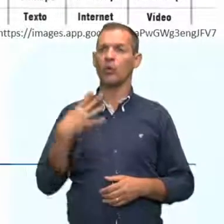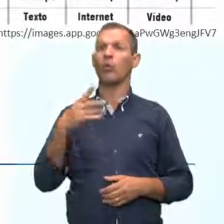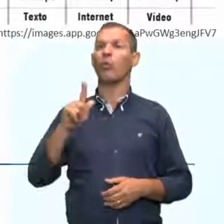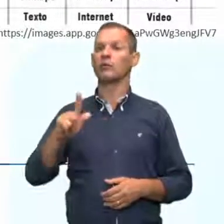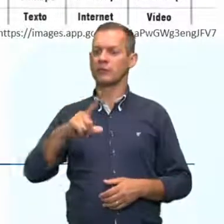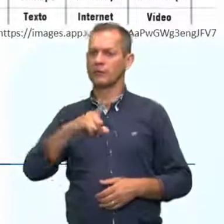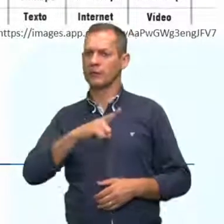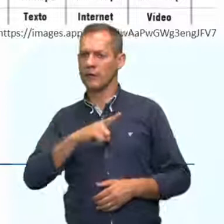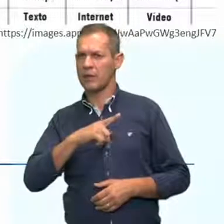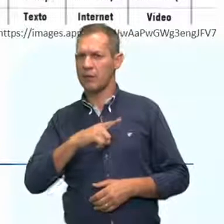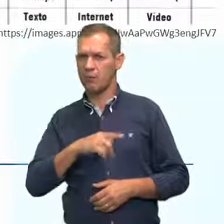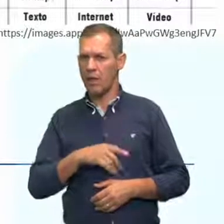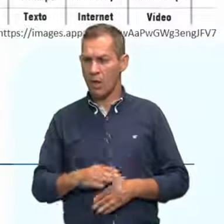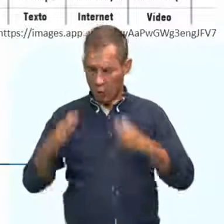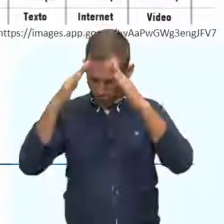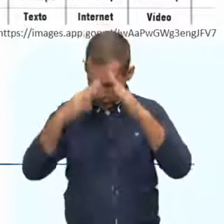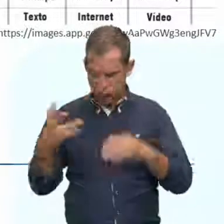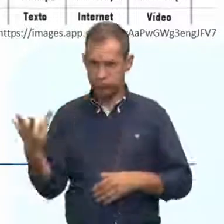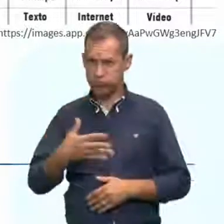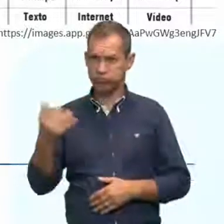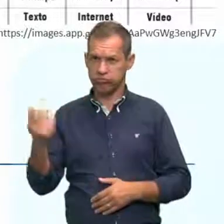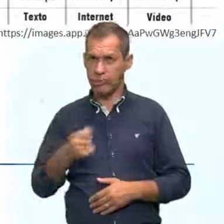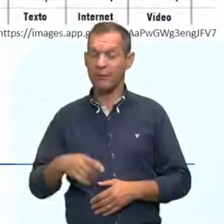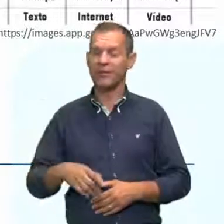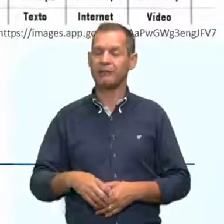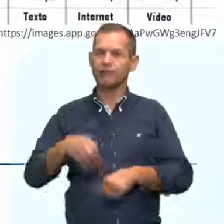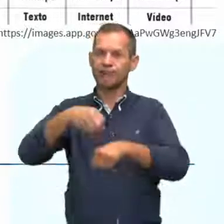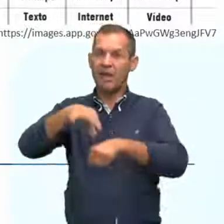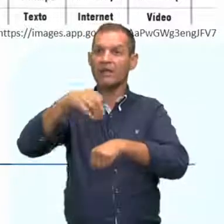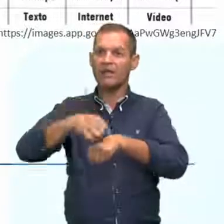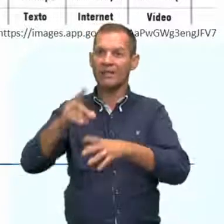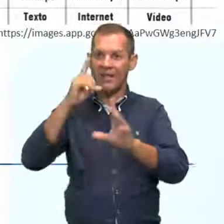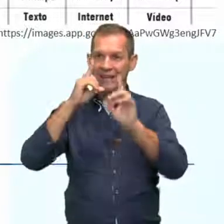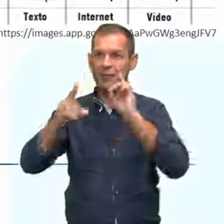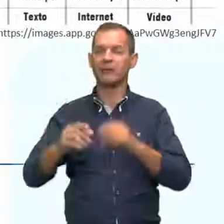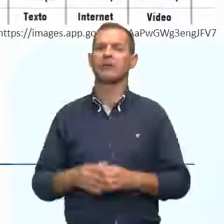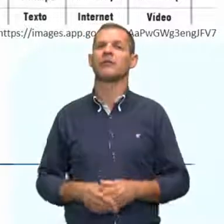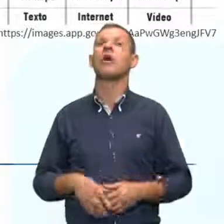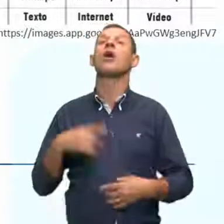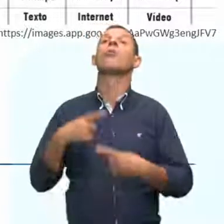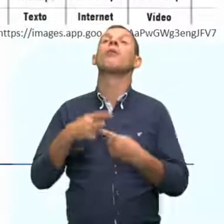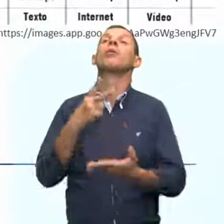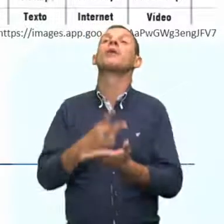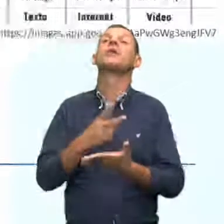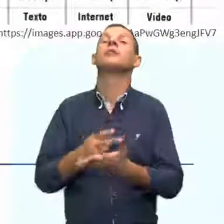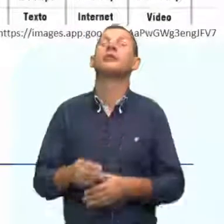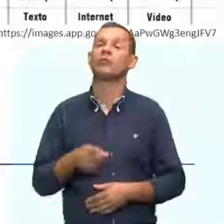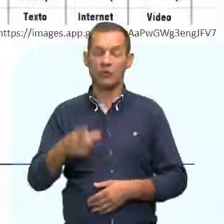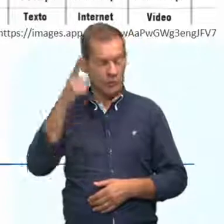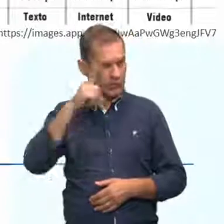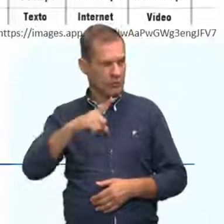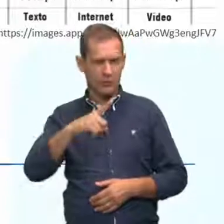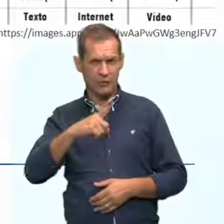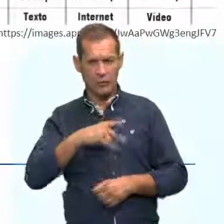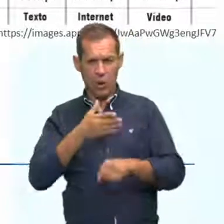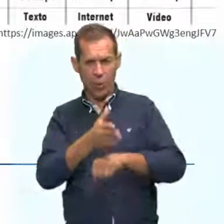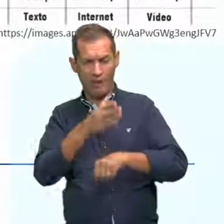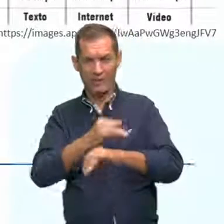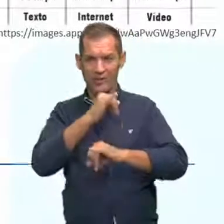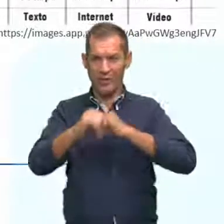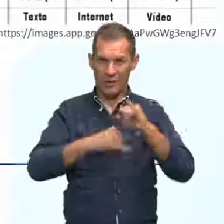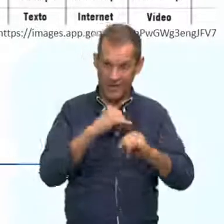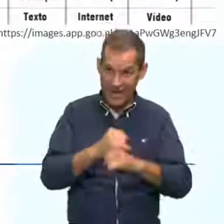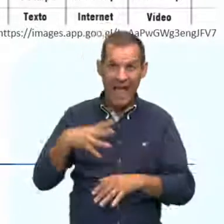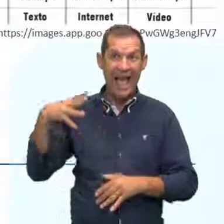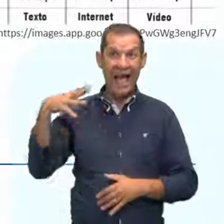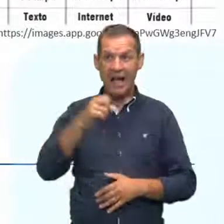4G vem para priorizar a velocidade e a transmissão de dados. É por isso que você consegue ter um acesso à internet